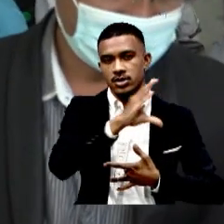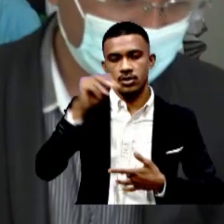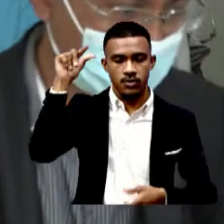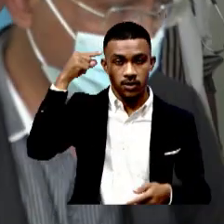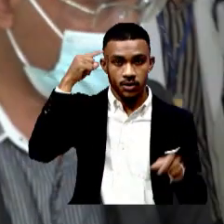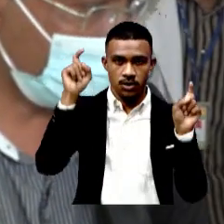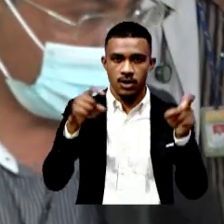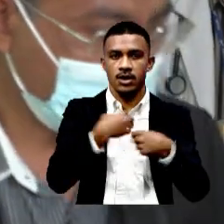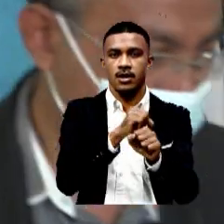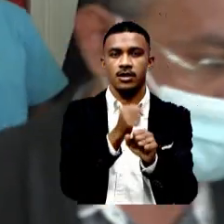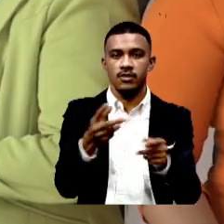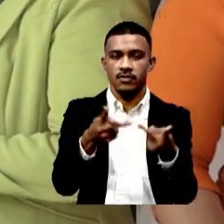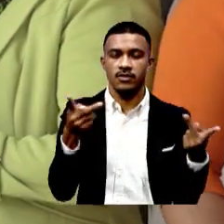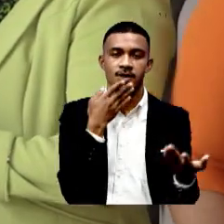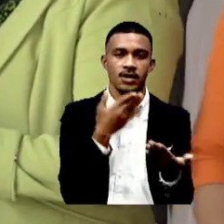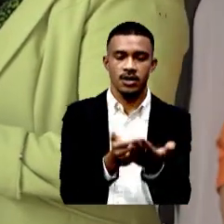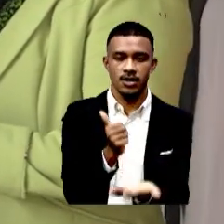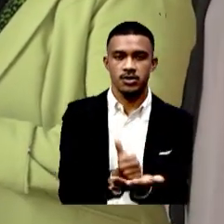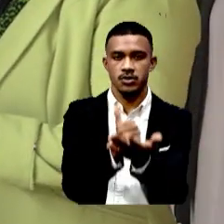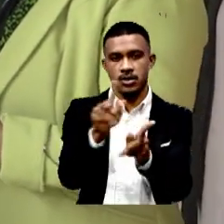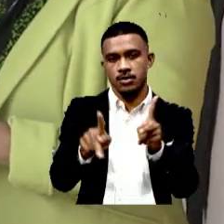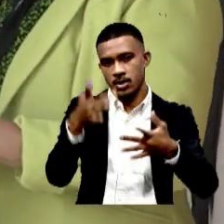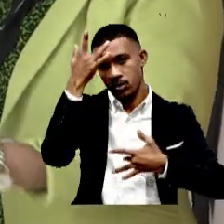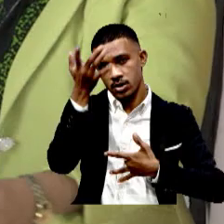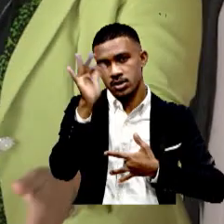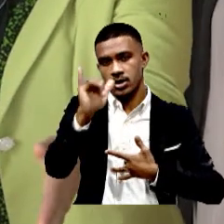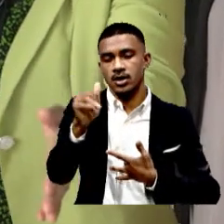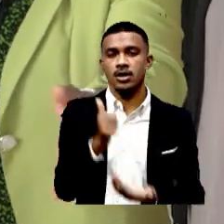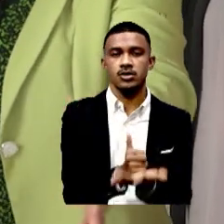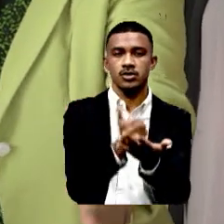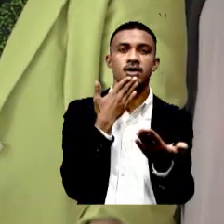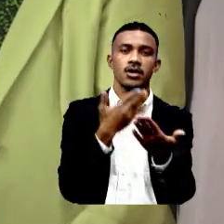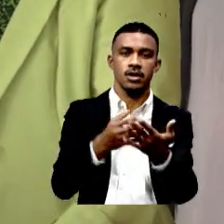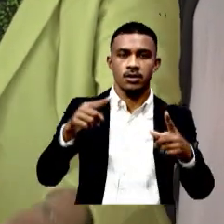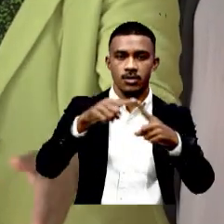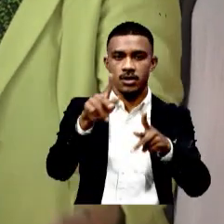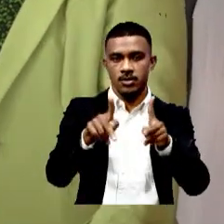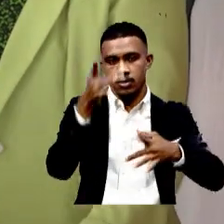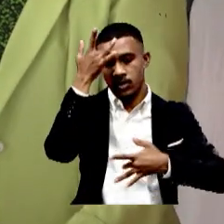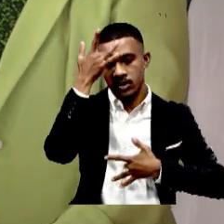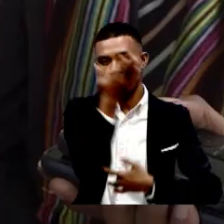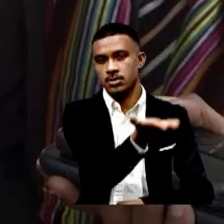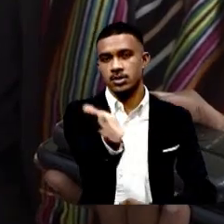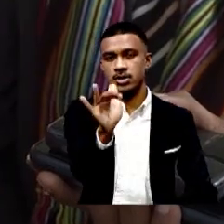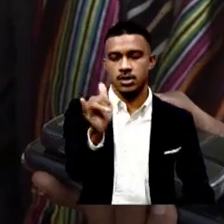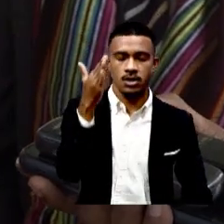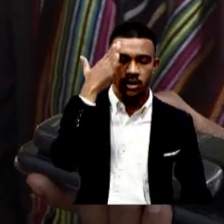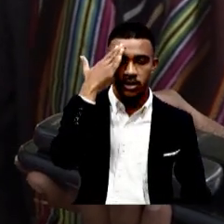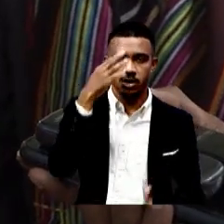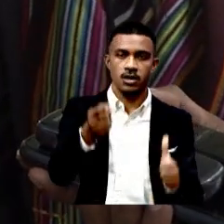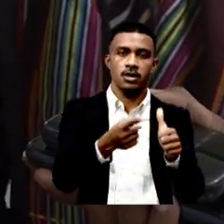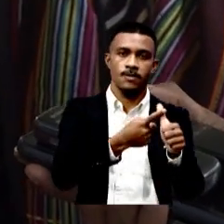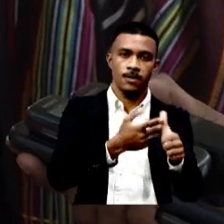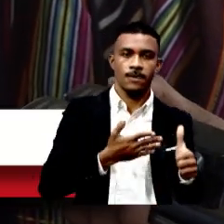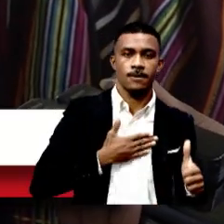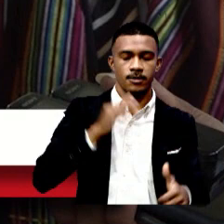diak atu facilita pessoal saúde Sira halo tratamento diak para paciente. O Hospital Sira tem a unha be prioridade a unha, o